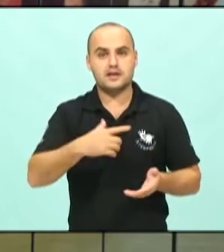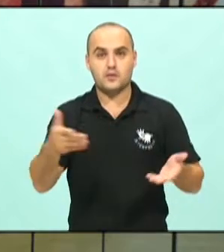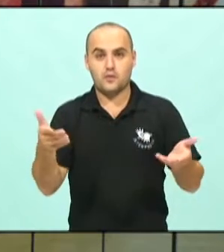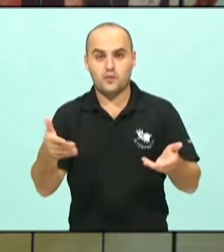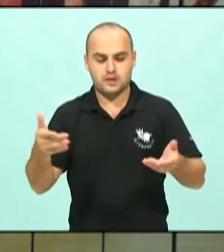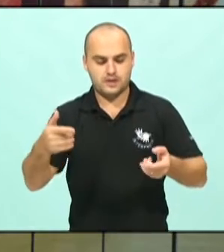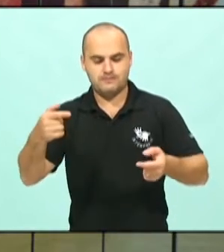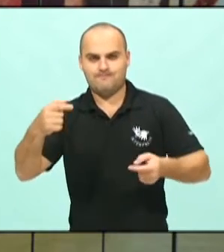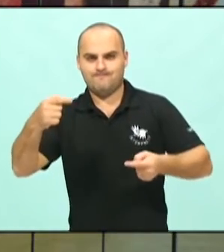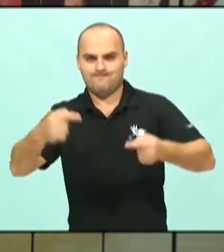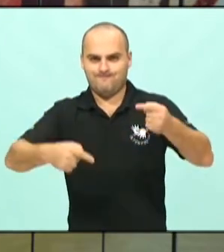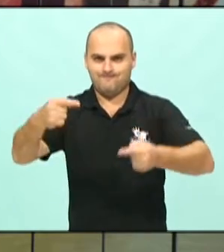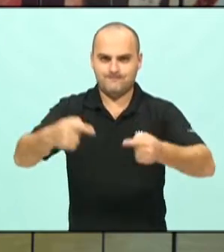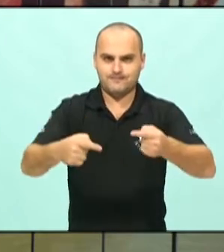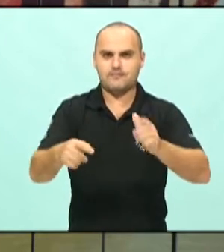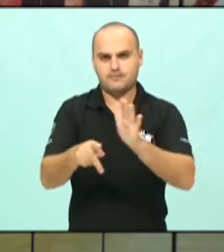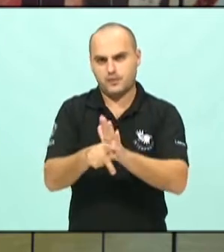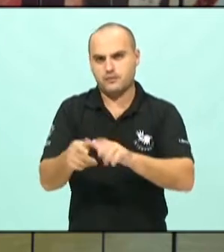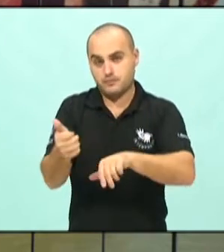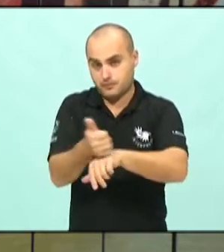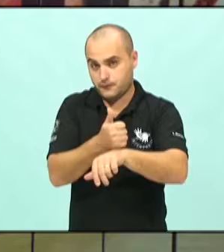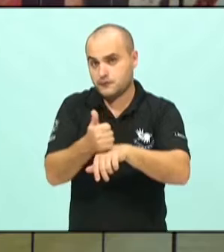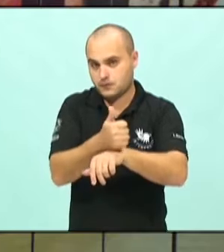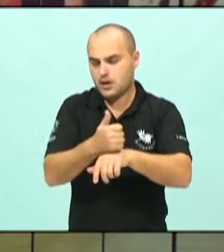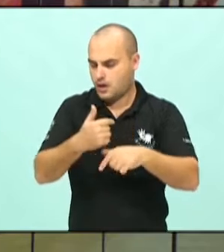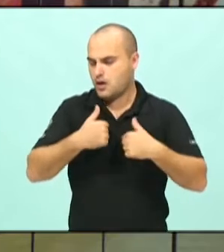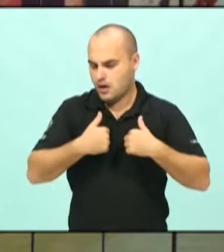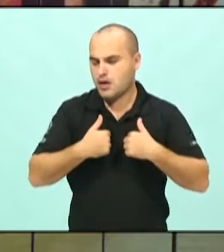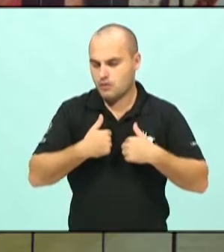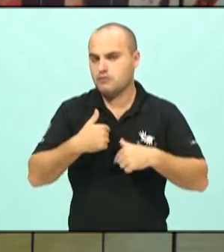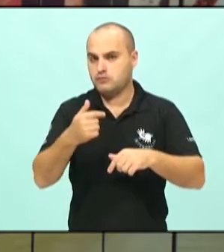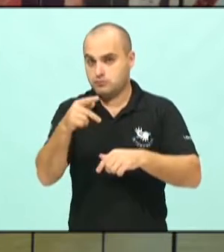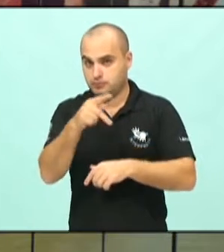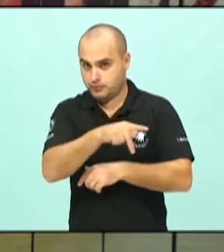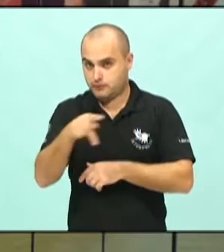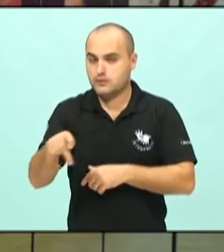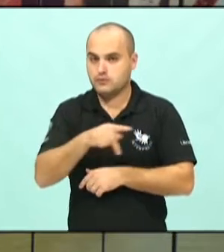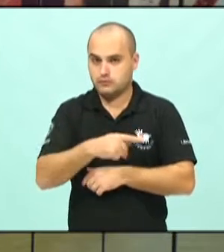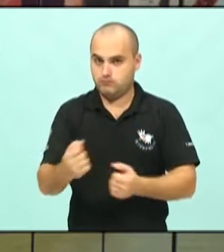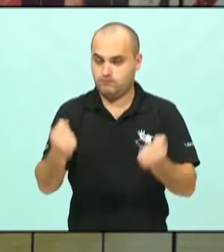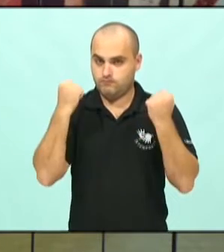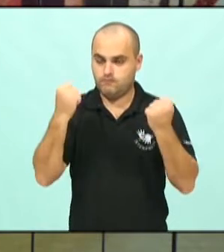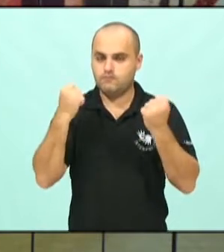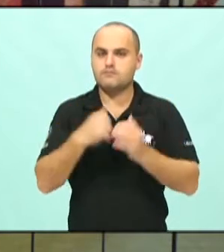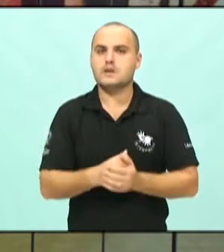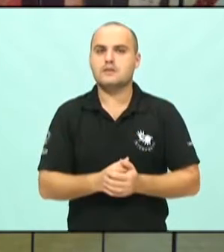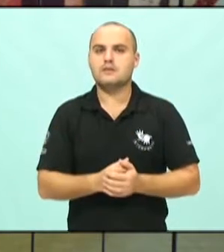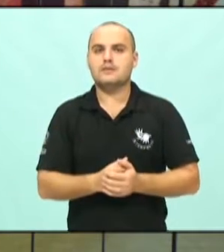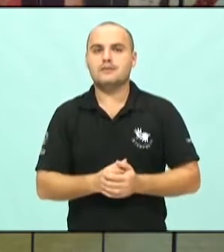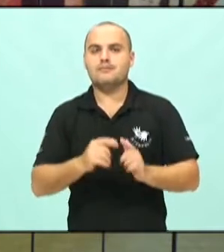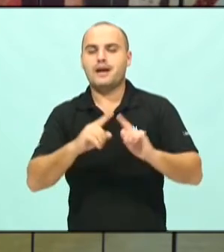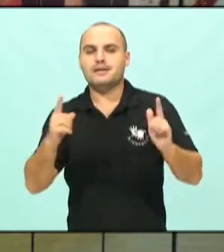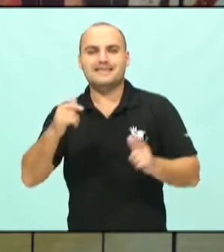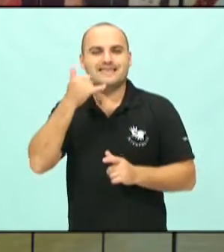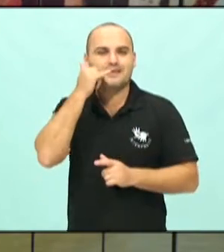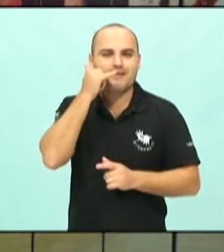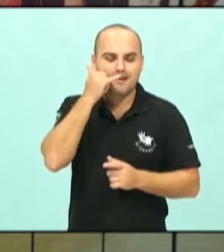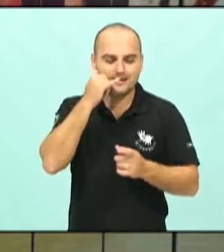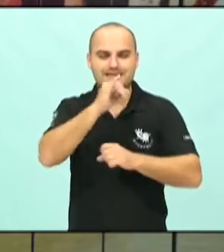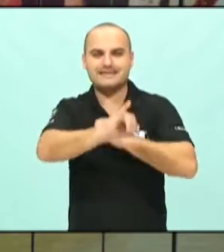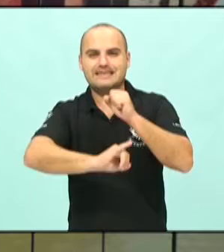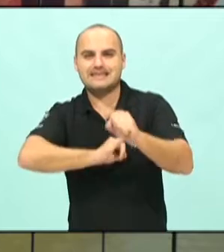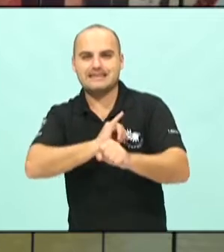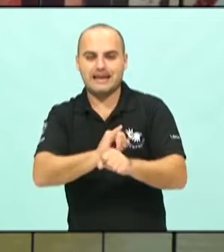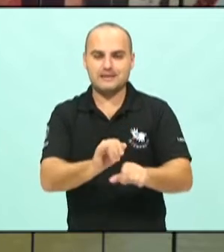hoje, como profissional de educação física, eu falo que é hoje o celular, a informática, o computador, né? Eu ainda brinco.